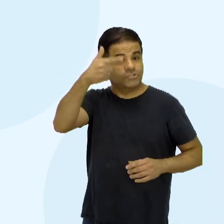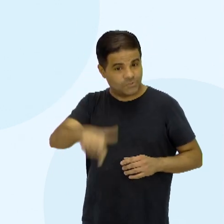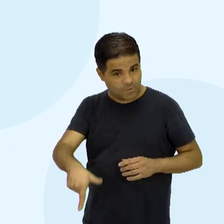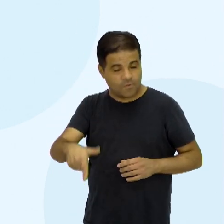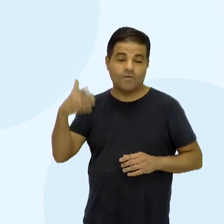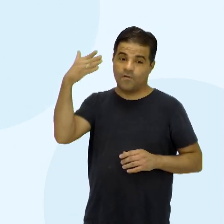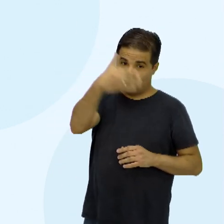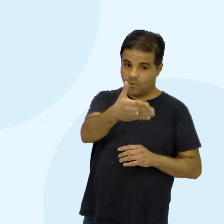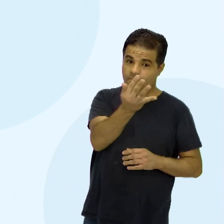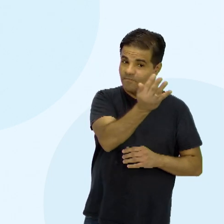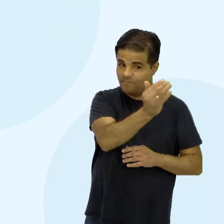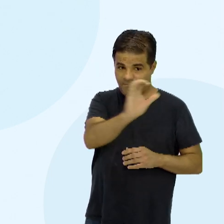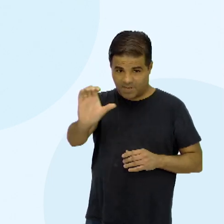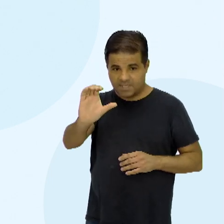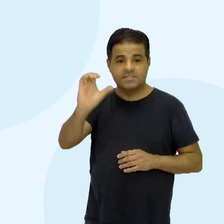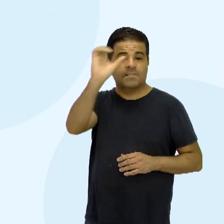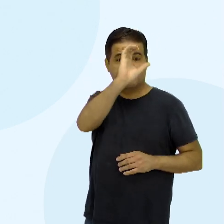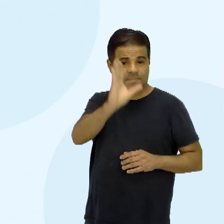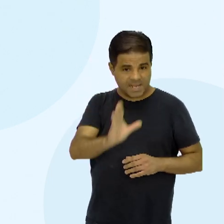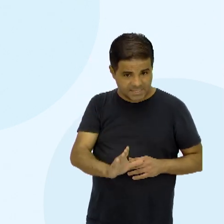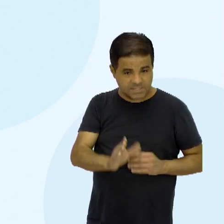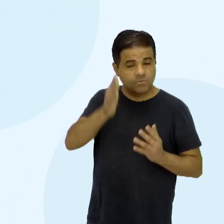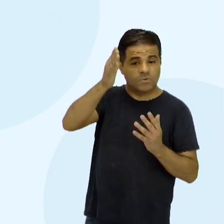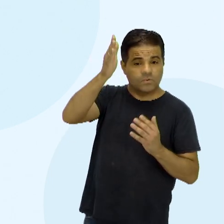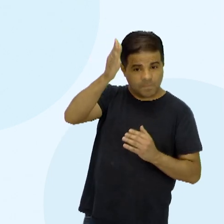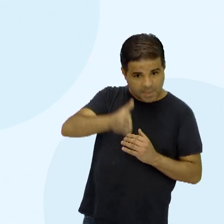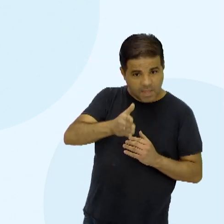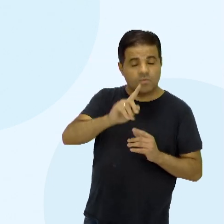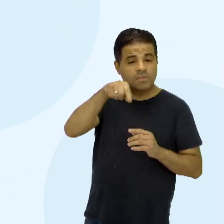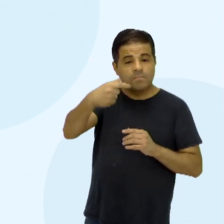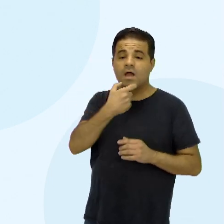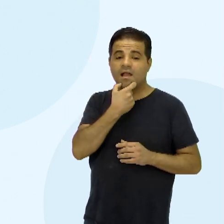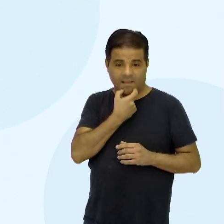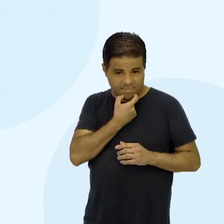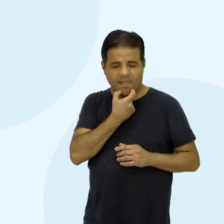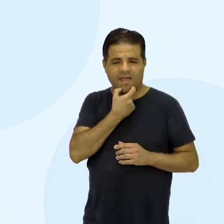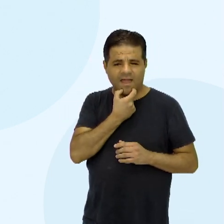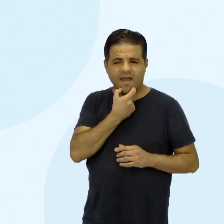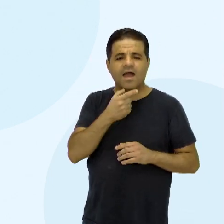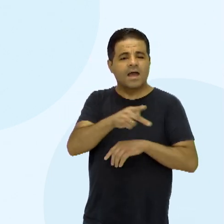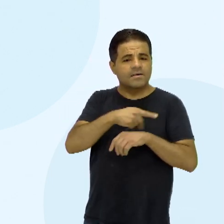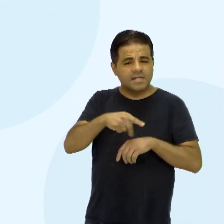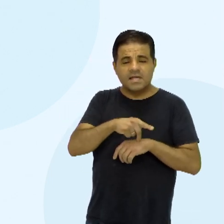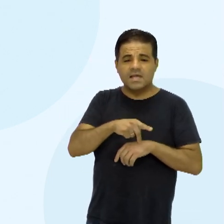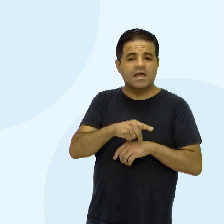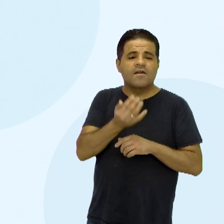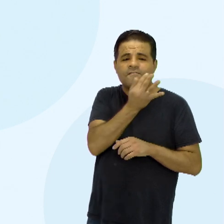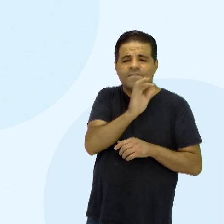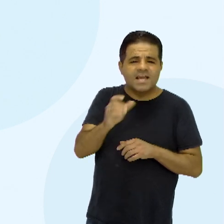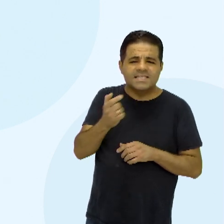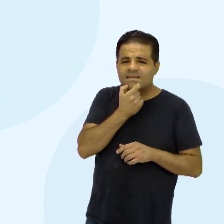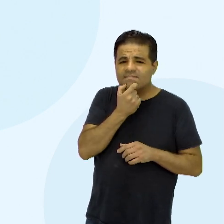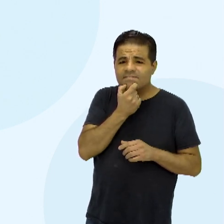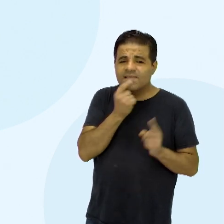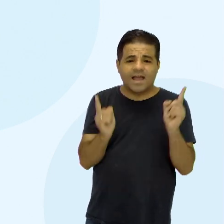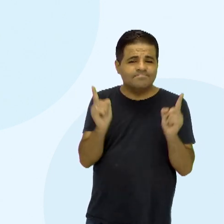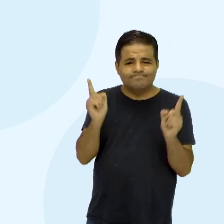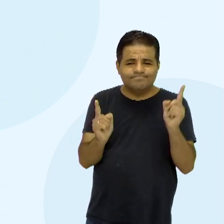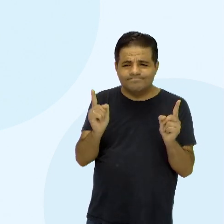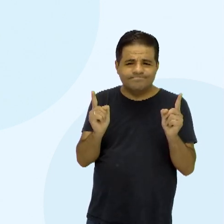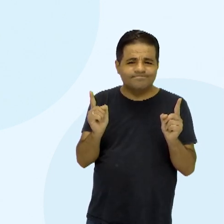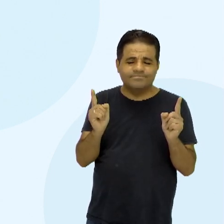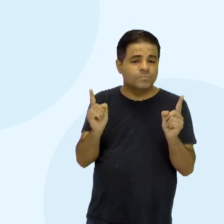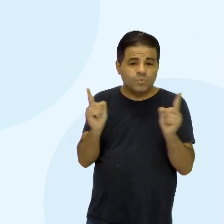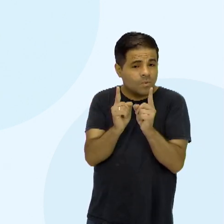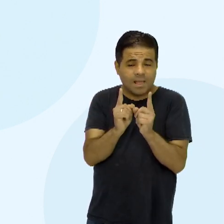para a França, Brasil no meio e depois vou para a Inglaterra, sendo que a Inglaterra e França é quase Tá mais bagunçado ainda. do